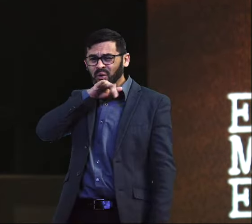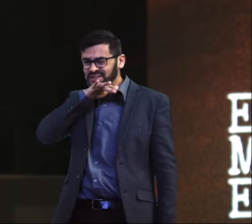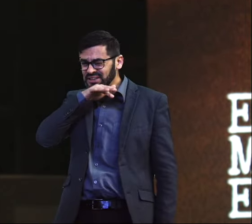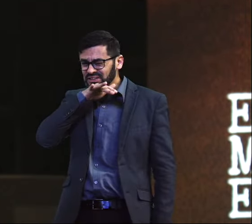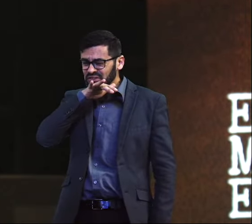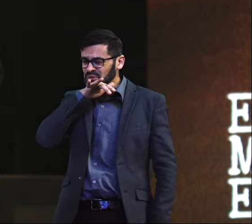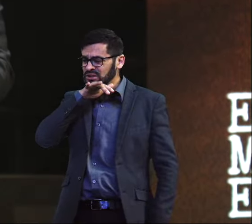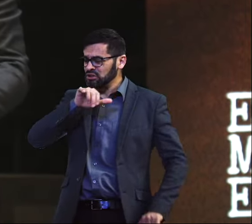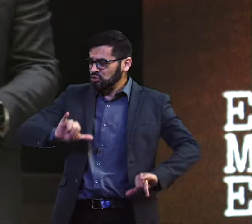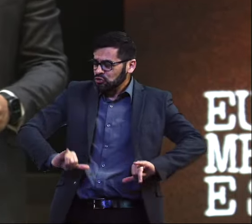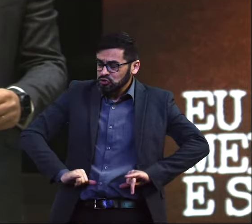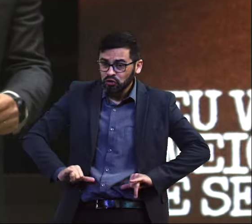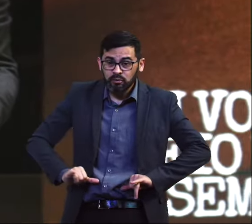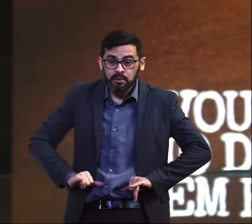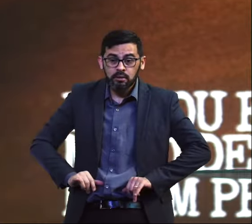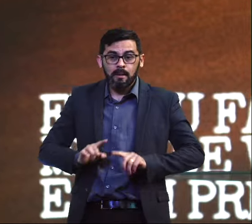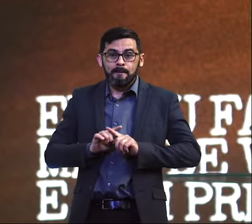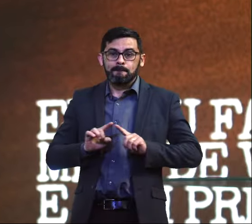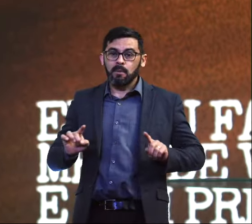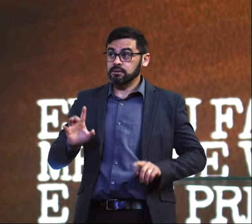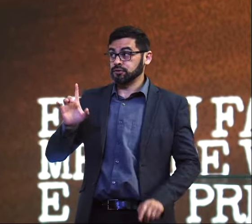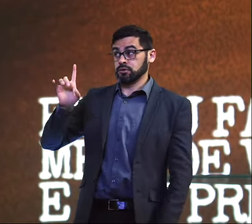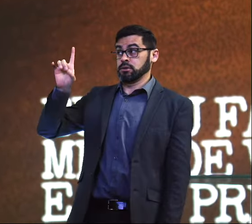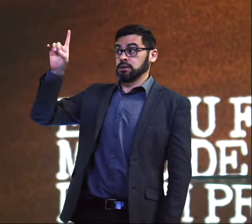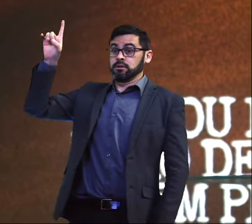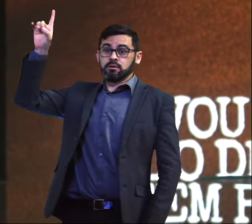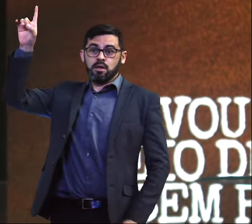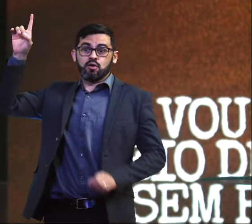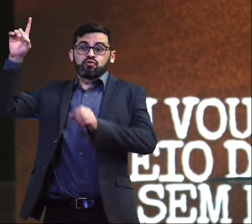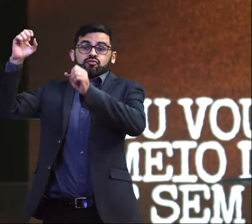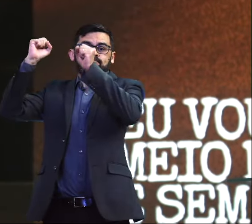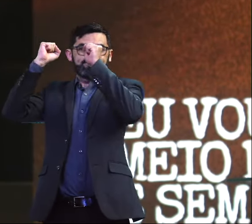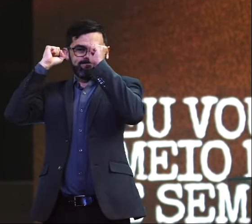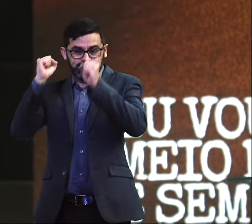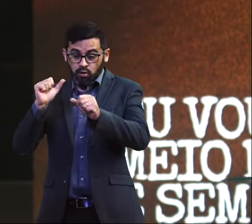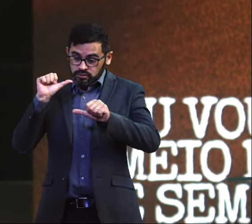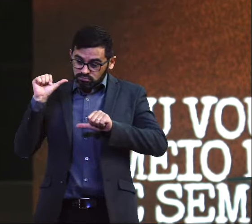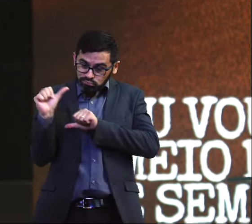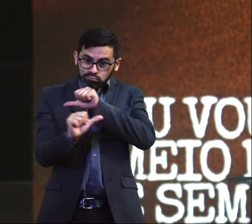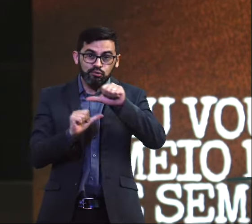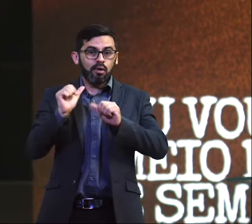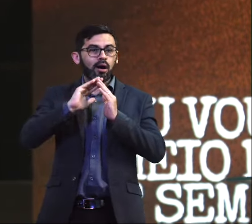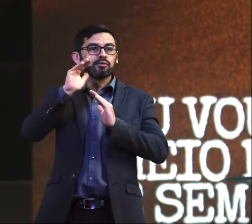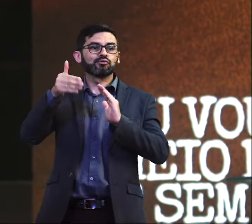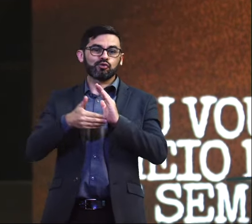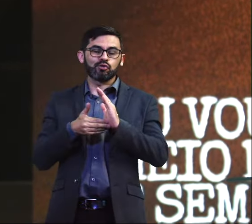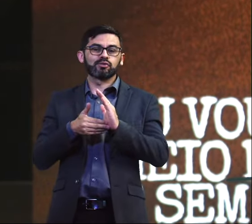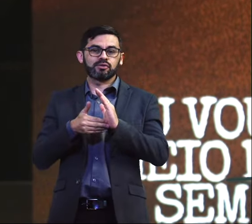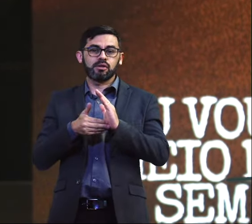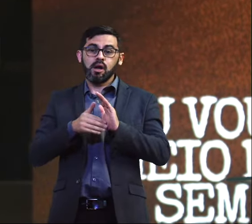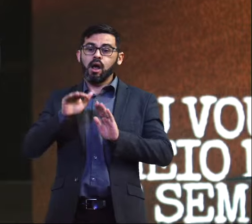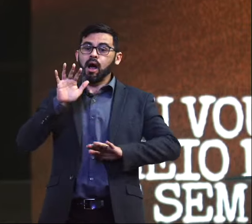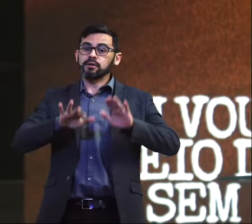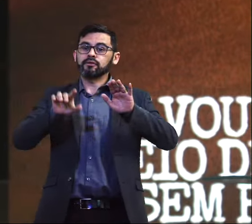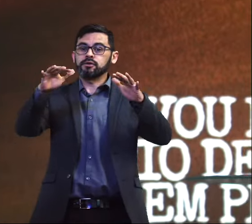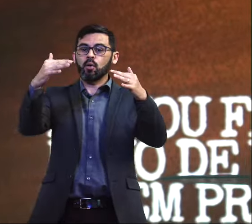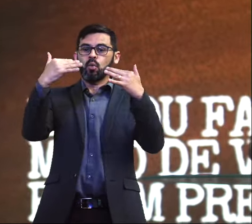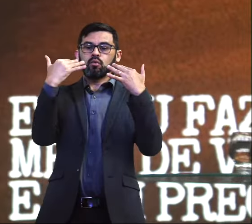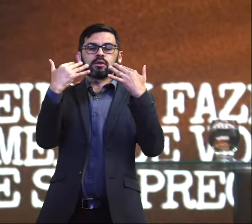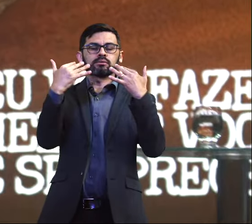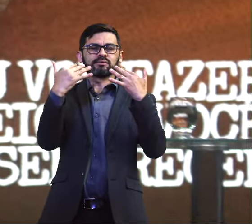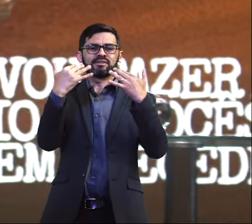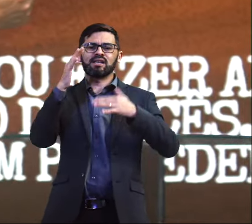irreversível. Mas não há nada que Deus não possa fazer. Talvez você está me ouvindo e